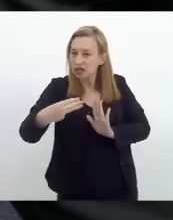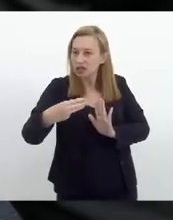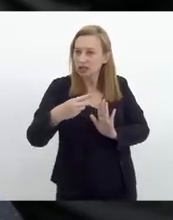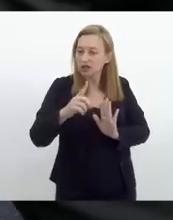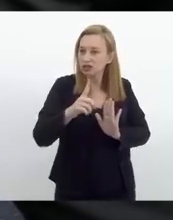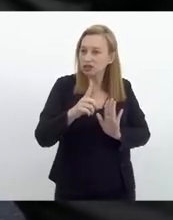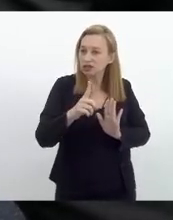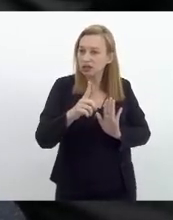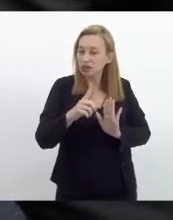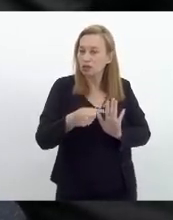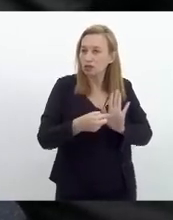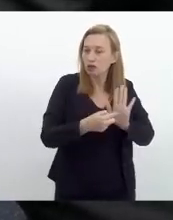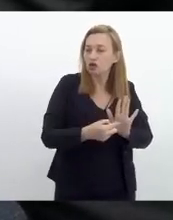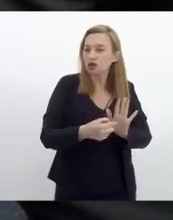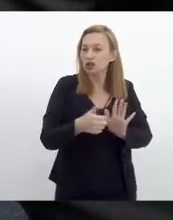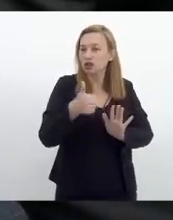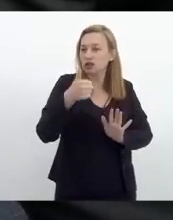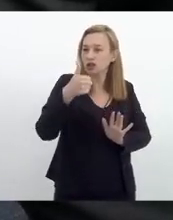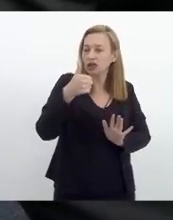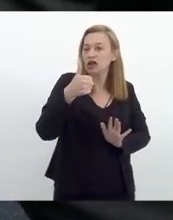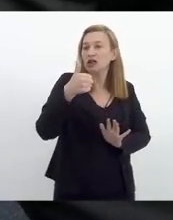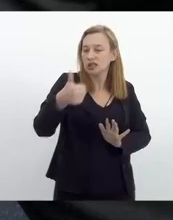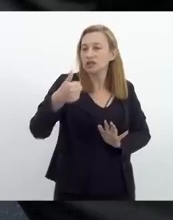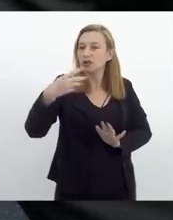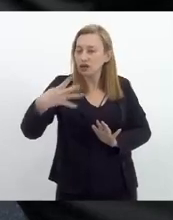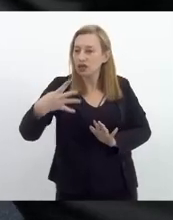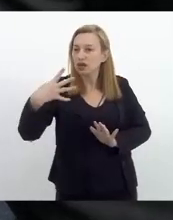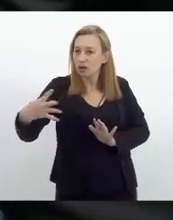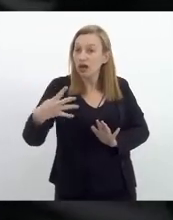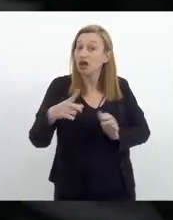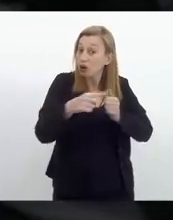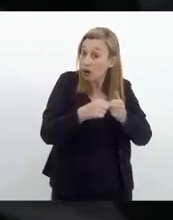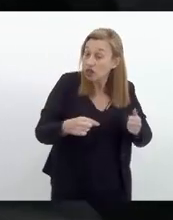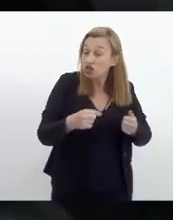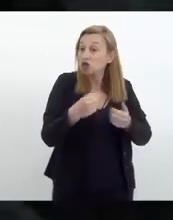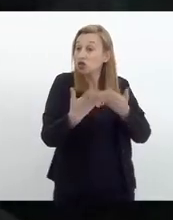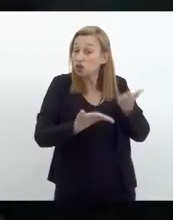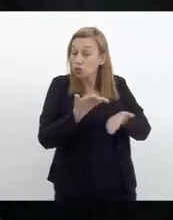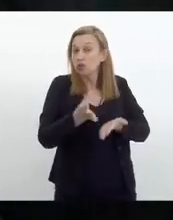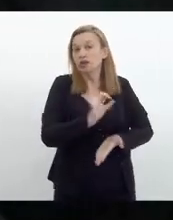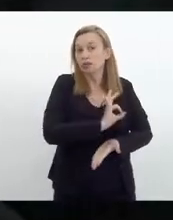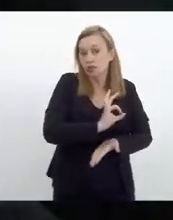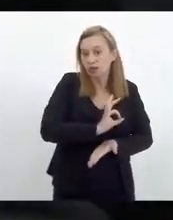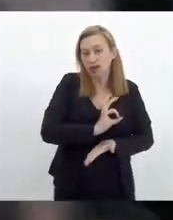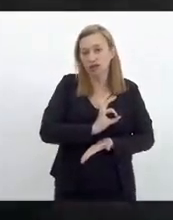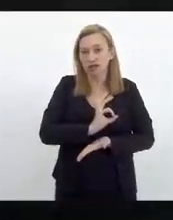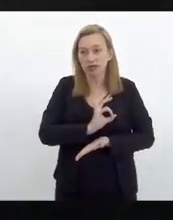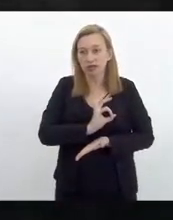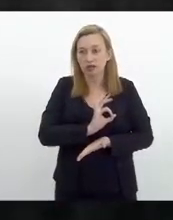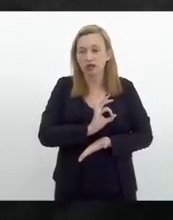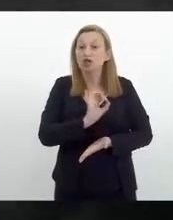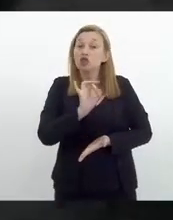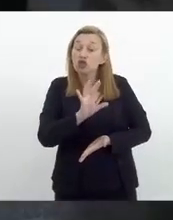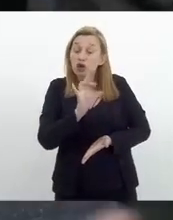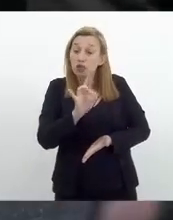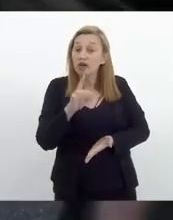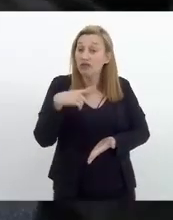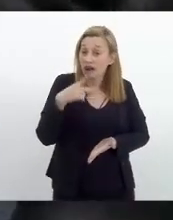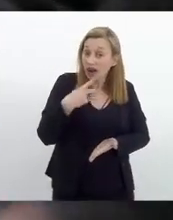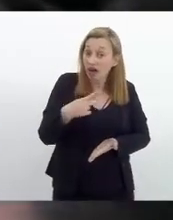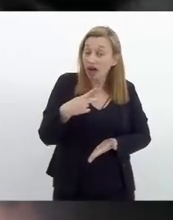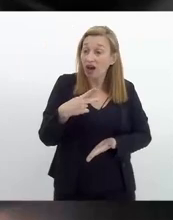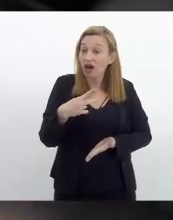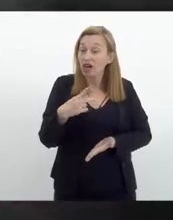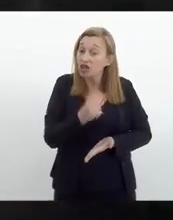reportam no artigo 144 que é o artigo que cuida da polícia civil apenas para se dizer que